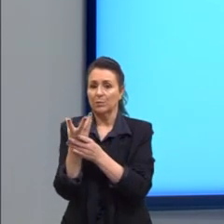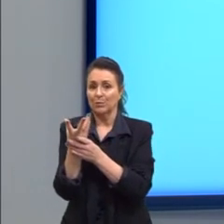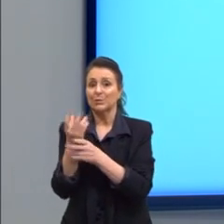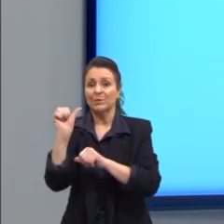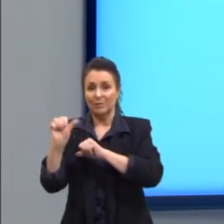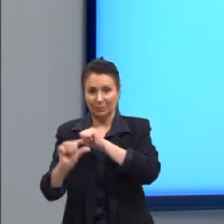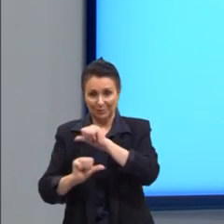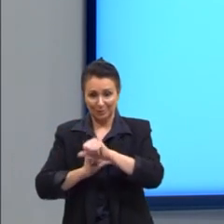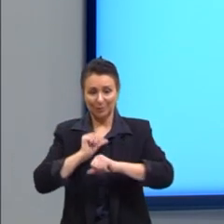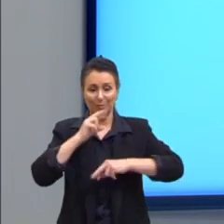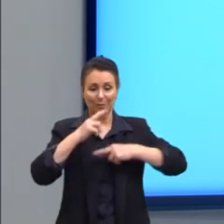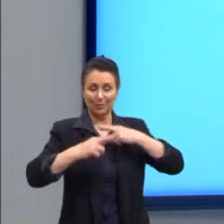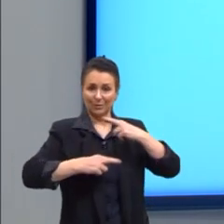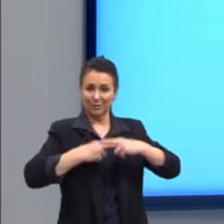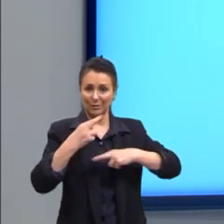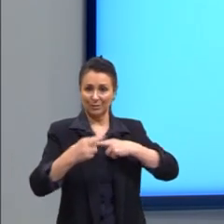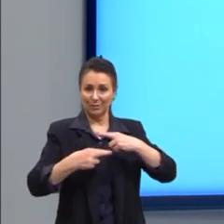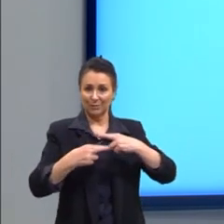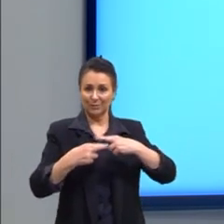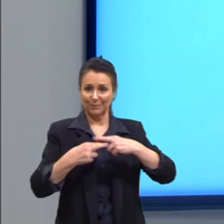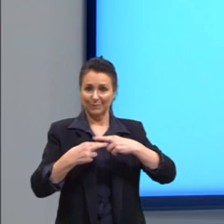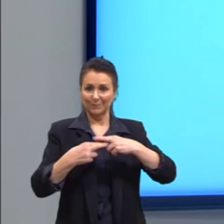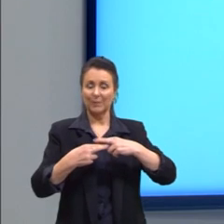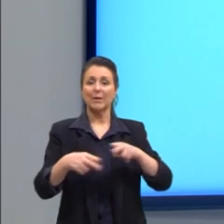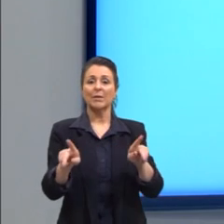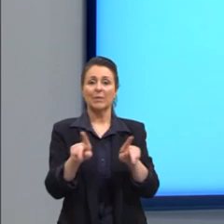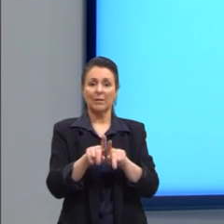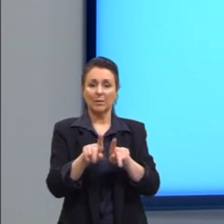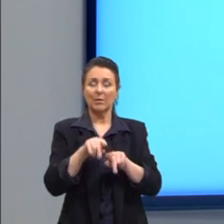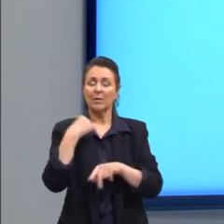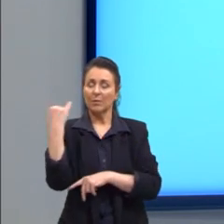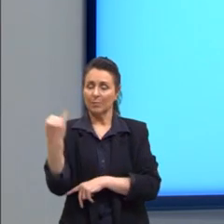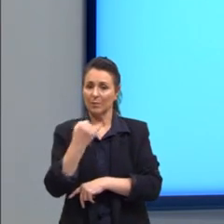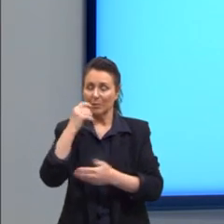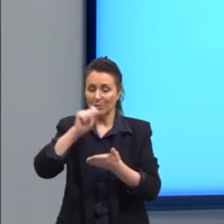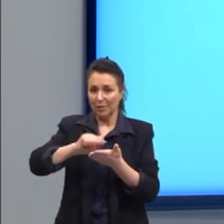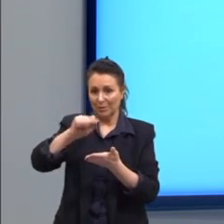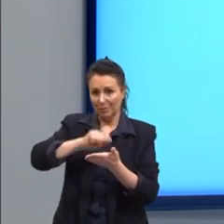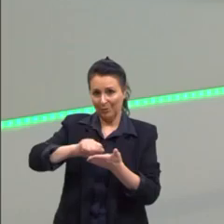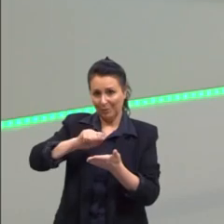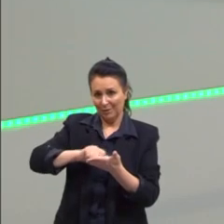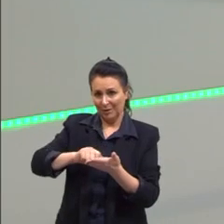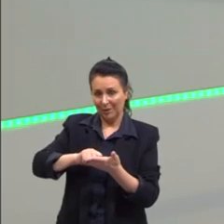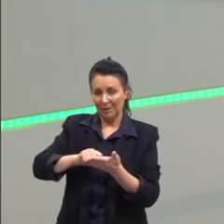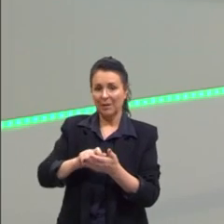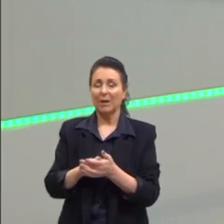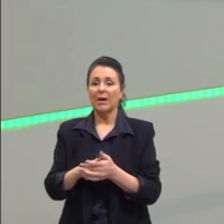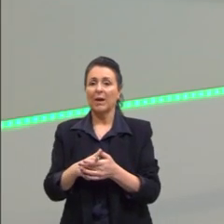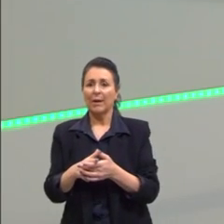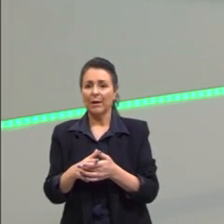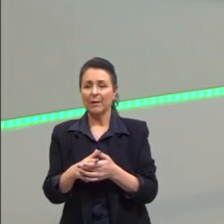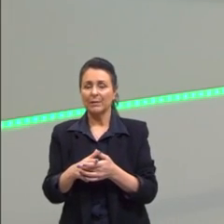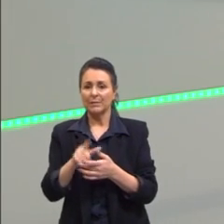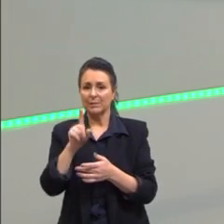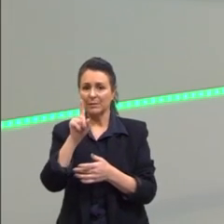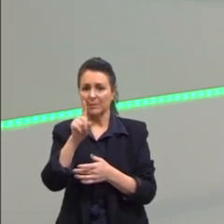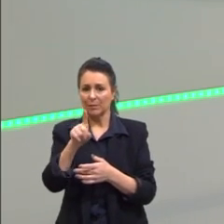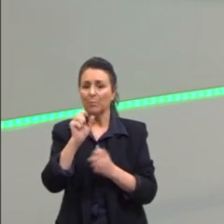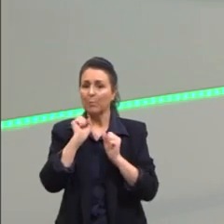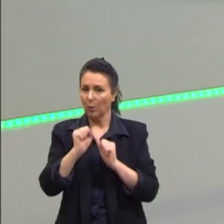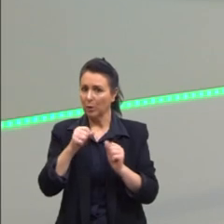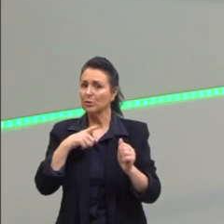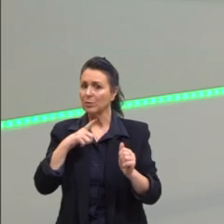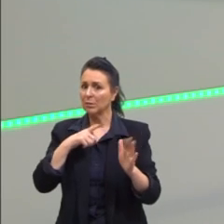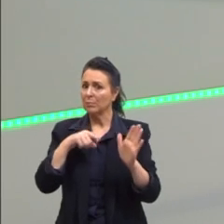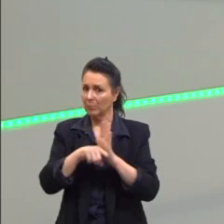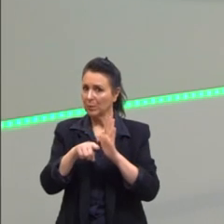os reagentes E então também é importante anotar essa interpretação porque pode cair na